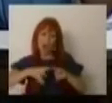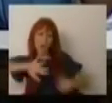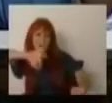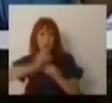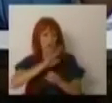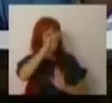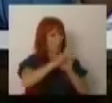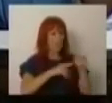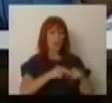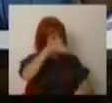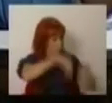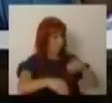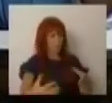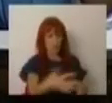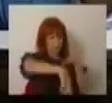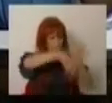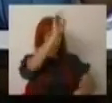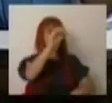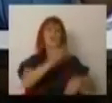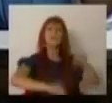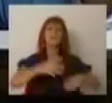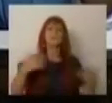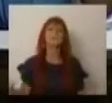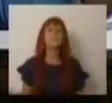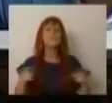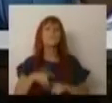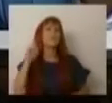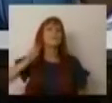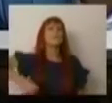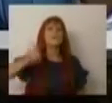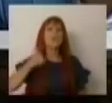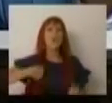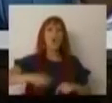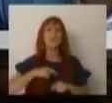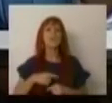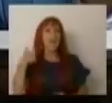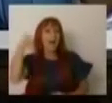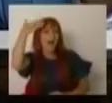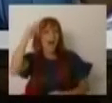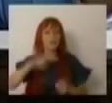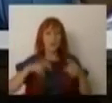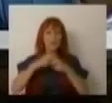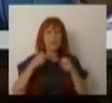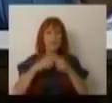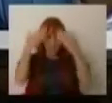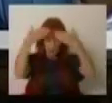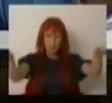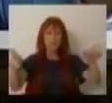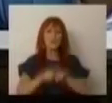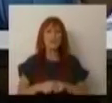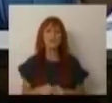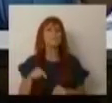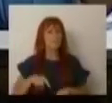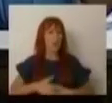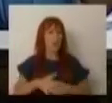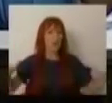aos programas que foram sufragados nas eleições. E, portanto, acima de tudo, achamos nós, perante um problema democrático de